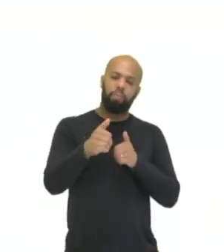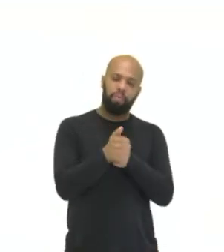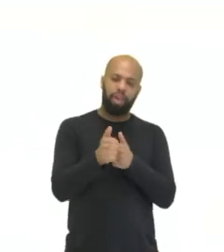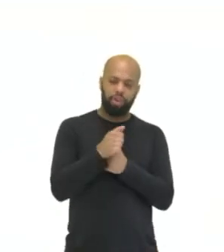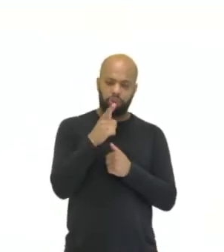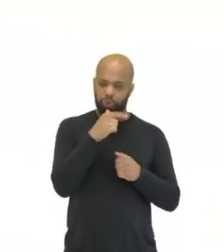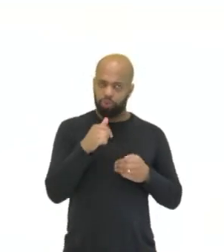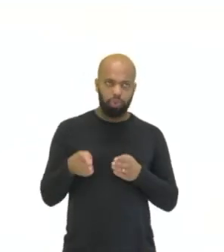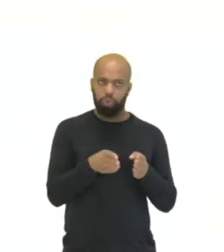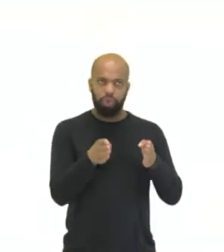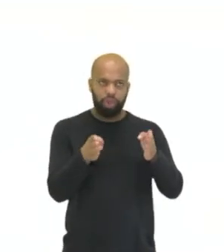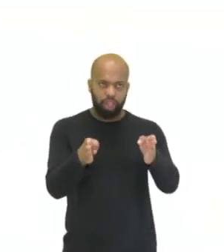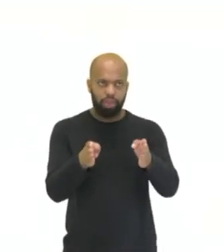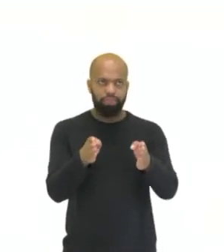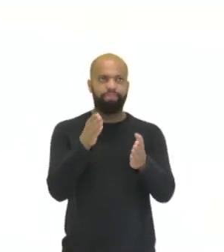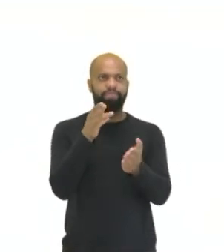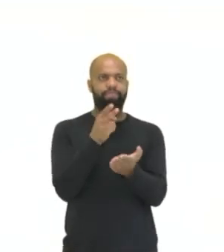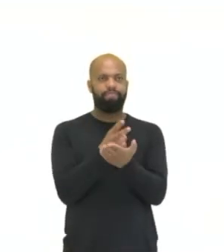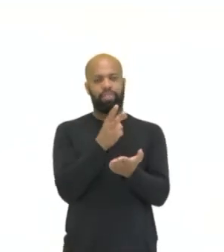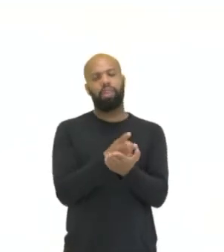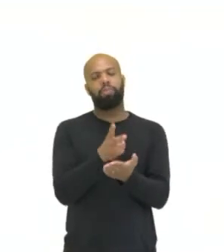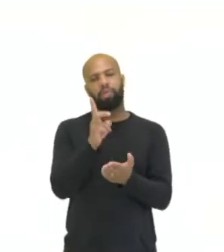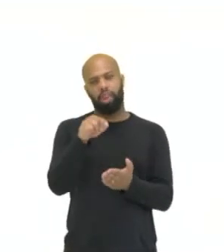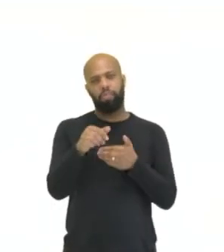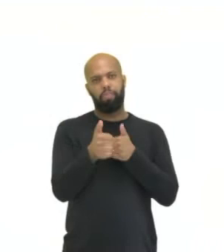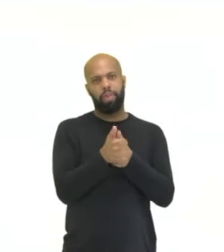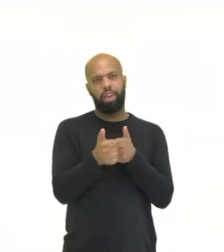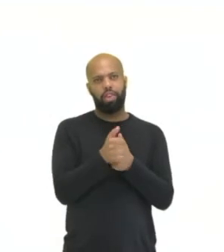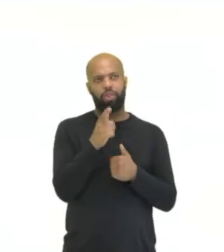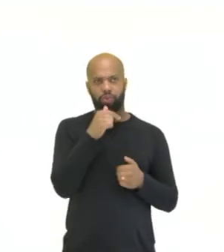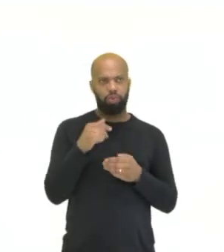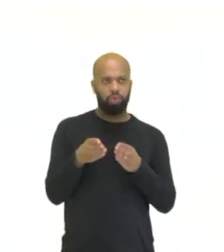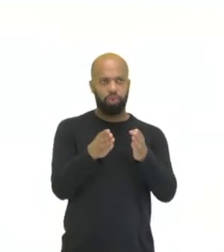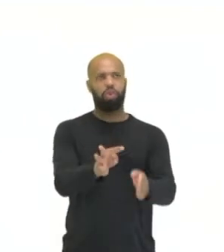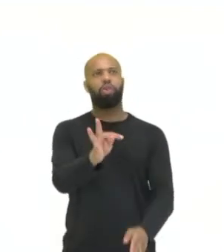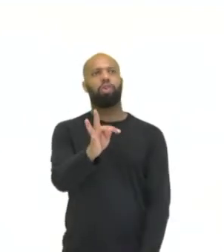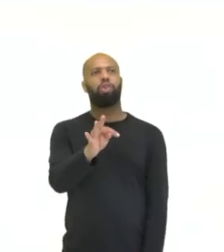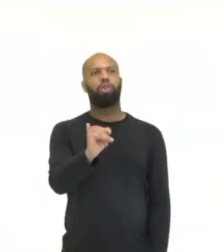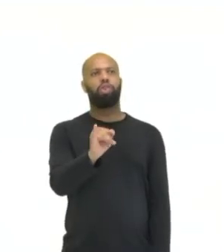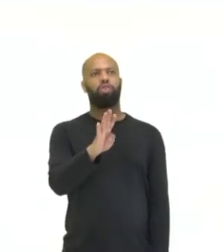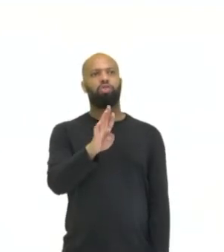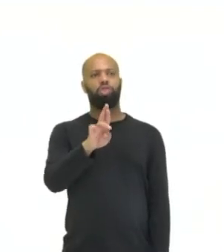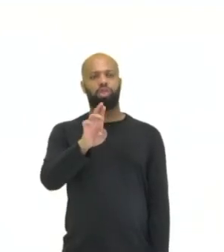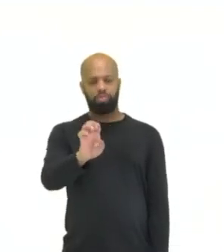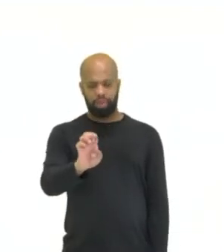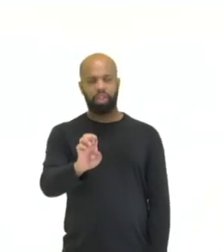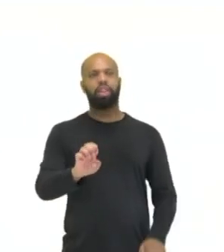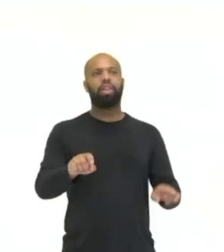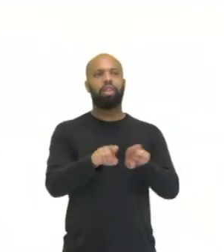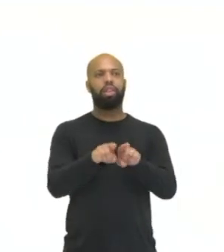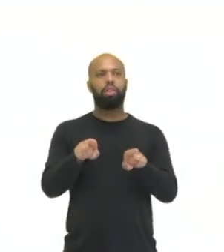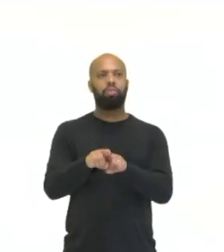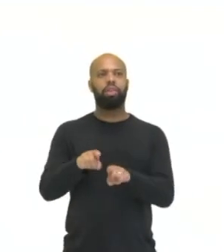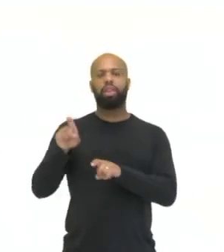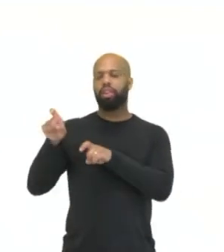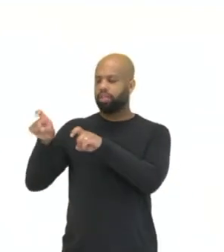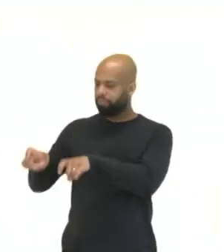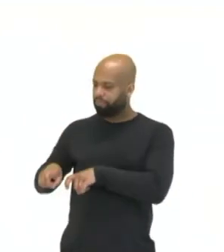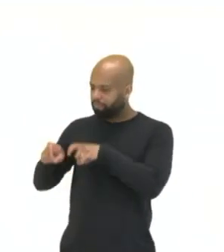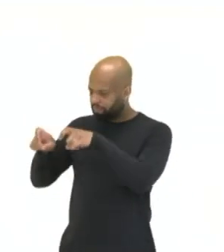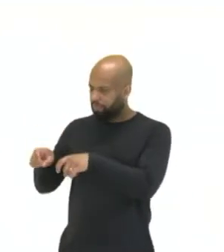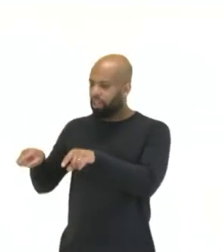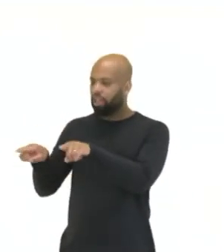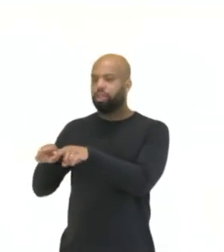a um rio, né? Os latinos eram, inclusive, criadores de gado e donos, agricultores, donos de